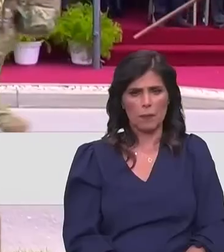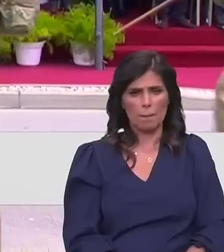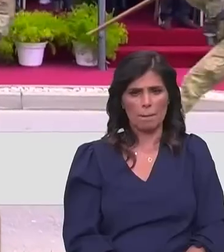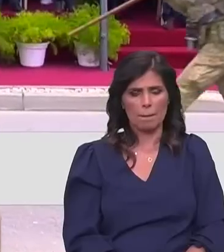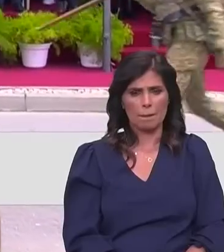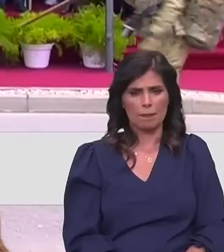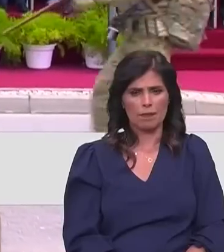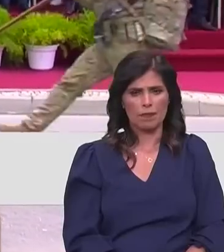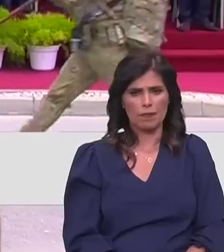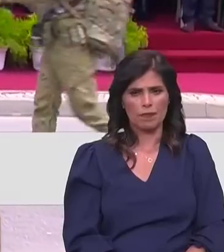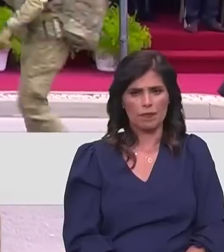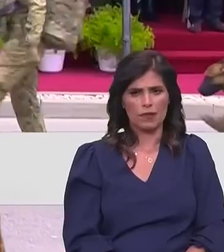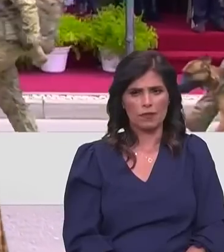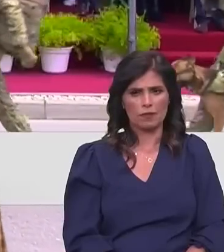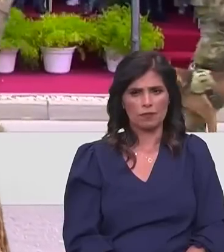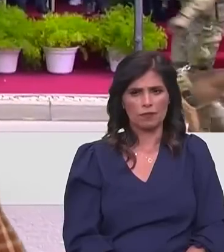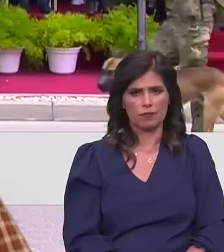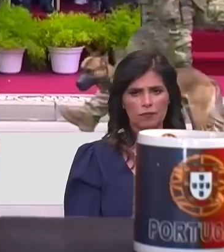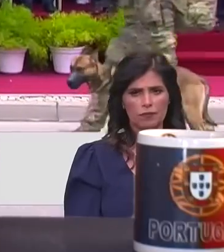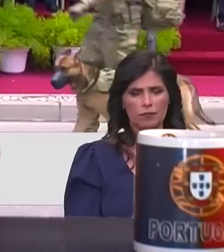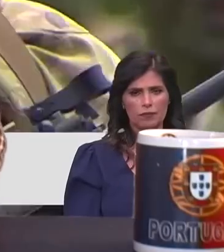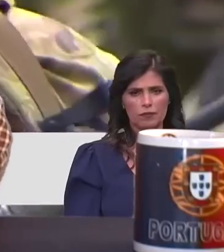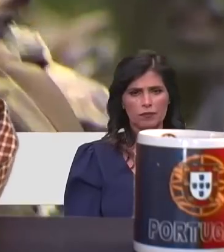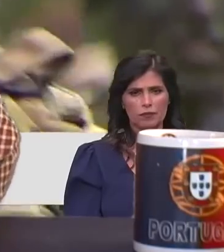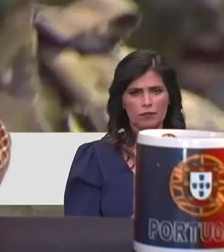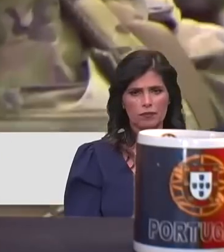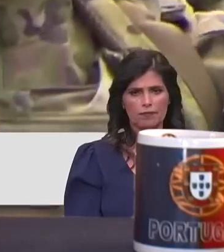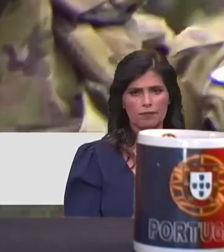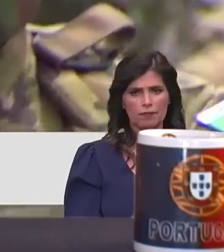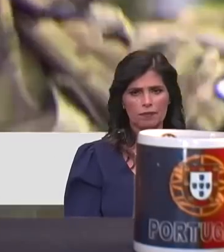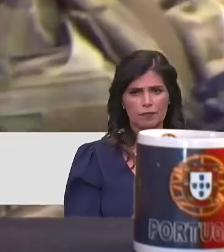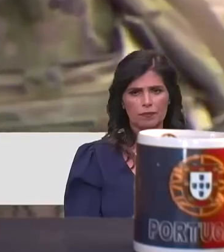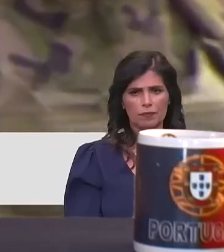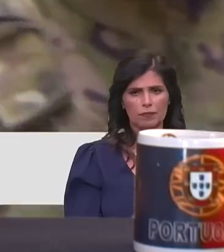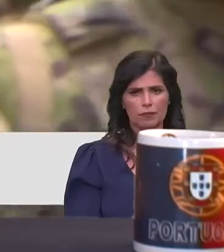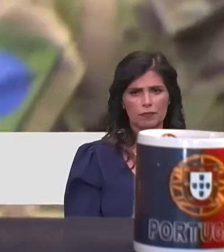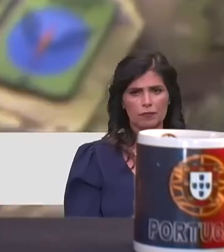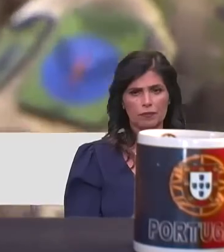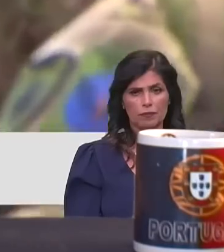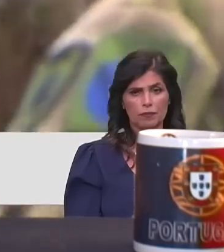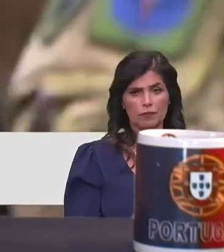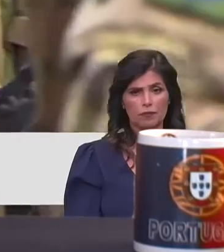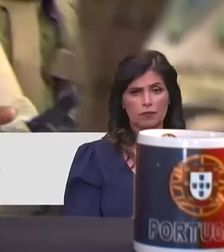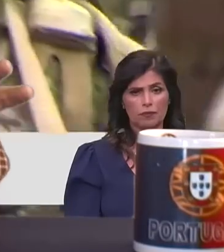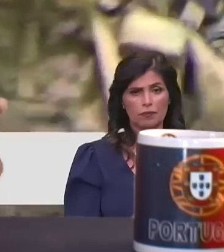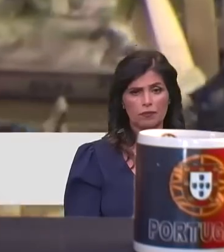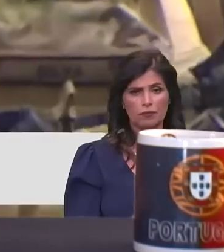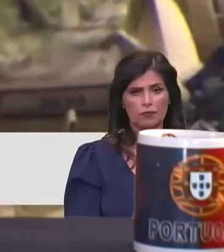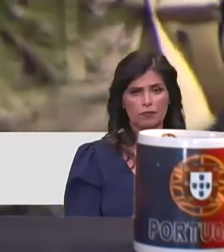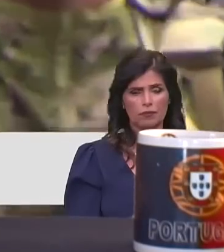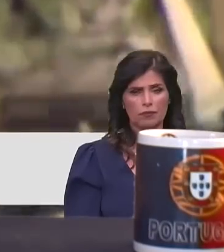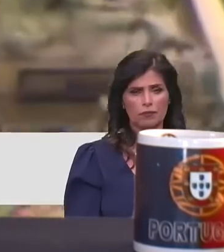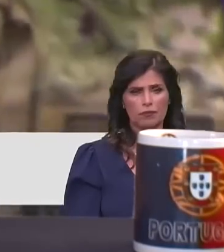coisa que nós nunca teremos nem daqui a 100 anos acho que temos mais almirantes nós do que eles do que os americanos bom